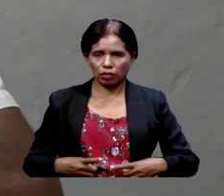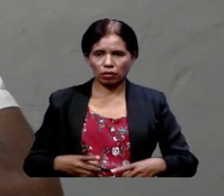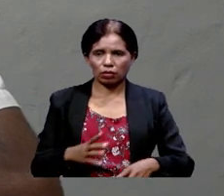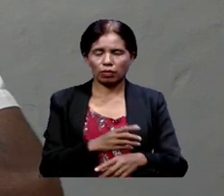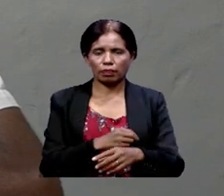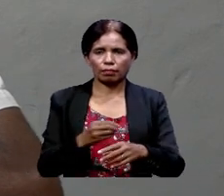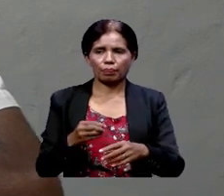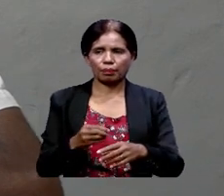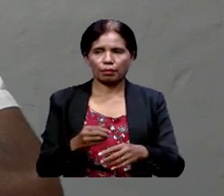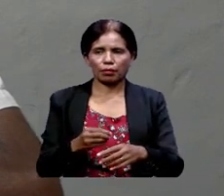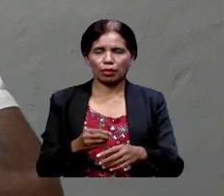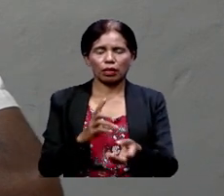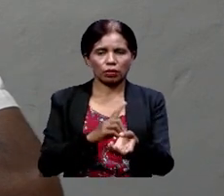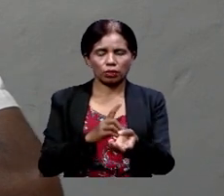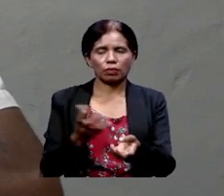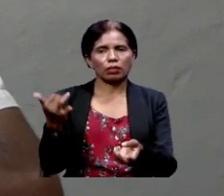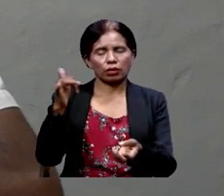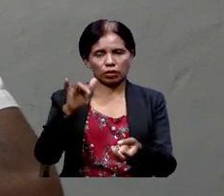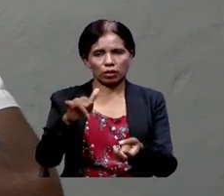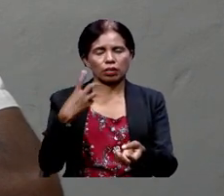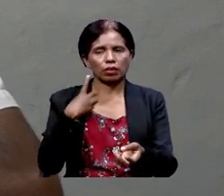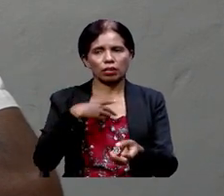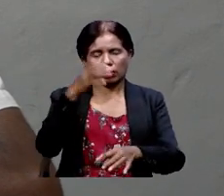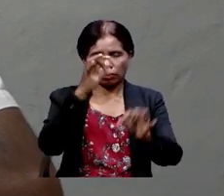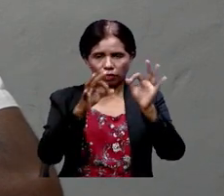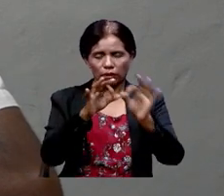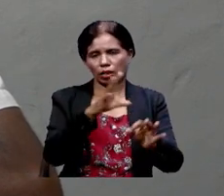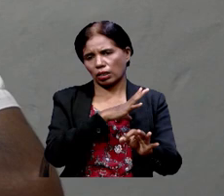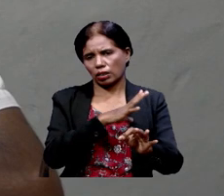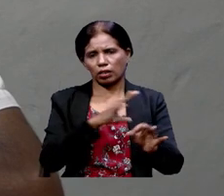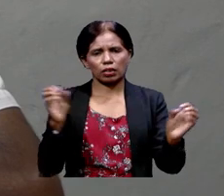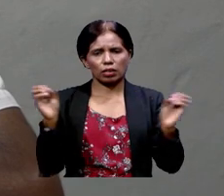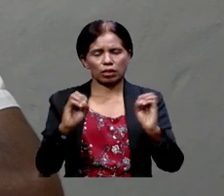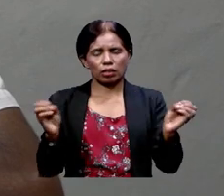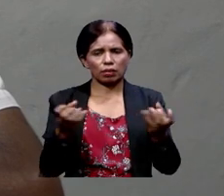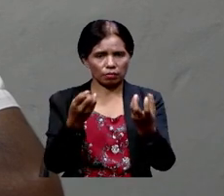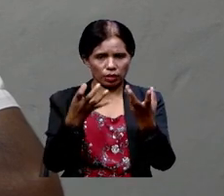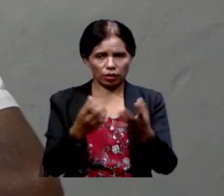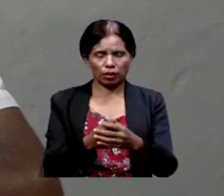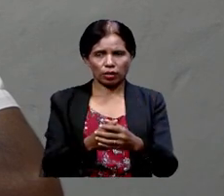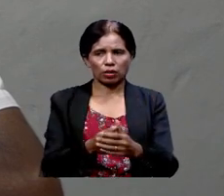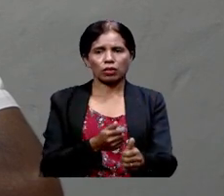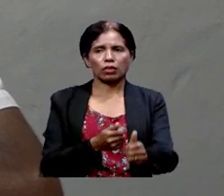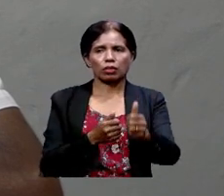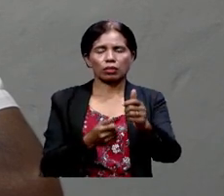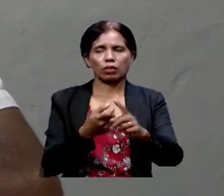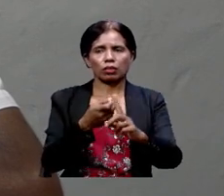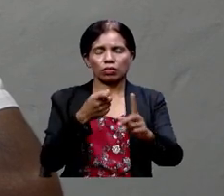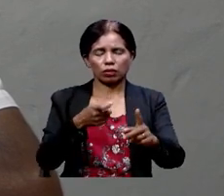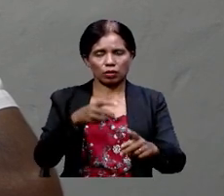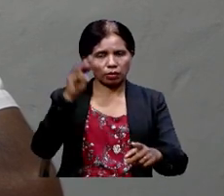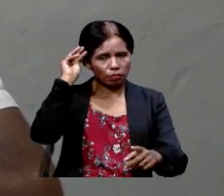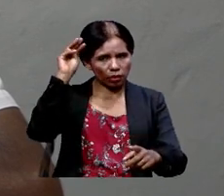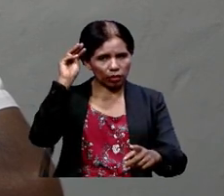saudi, nomos postu taratamen sira ita fiar no hing kata silatau. I base borintasang verbal hosi sosirin sinor